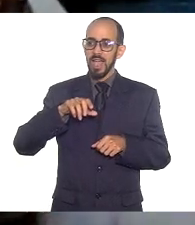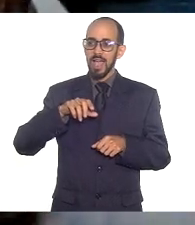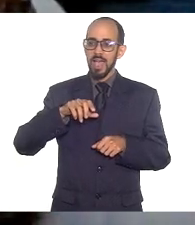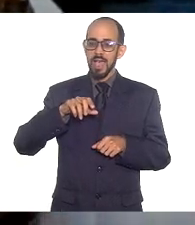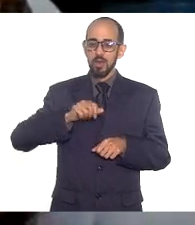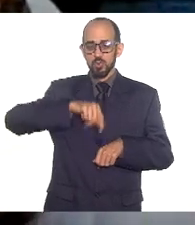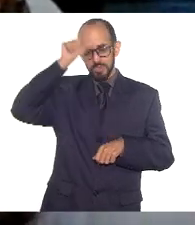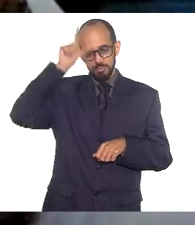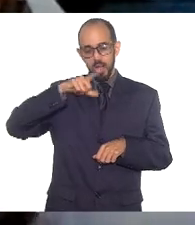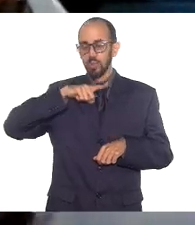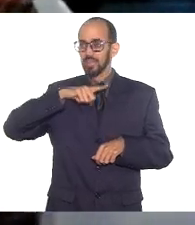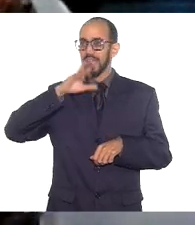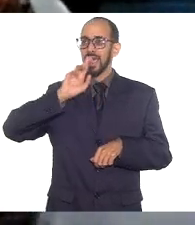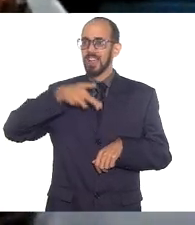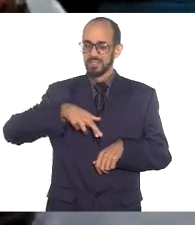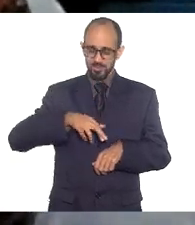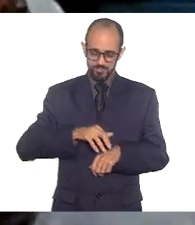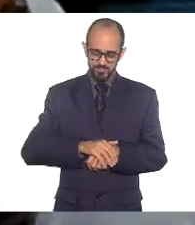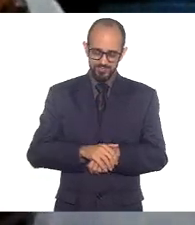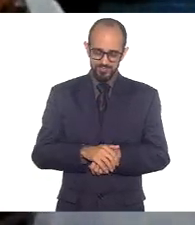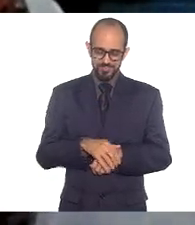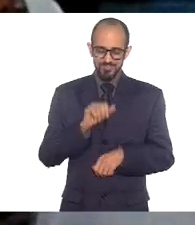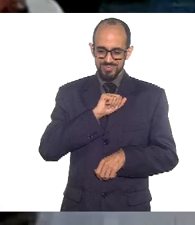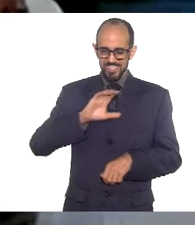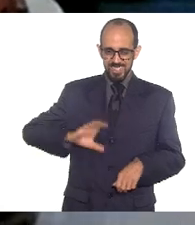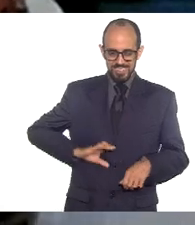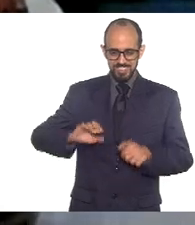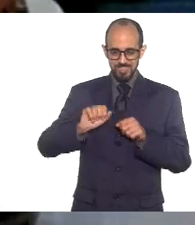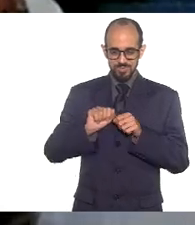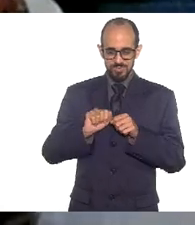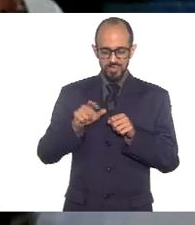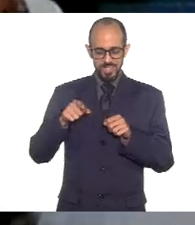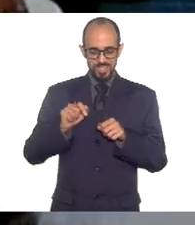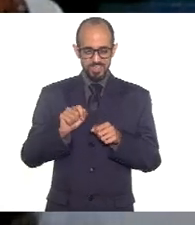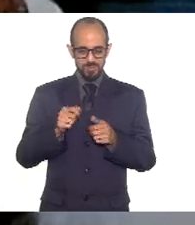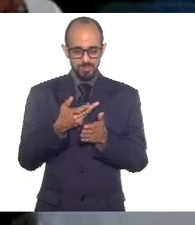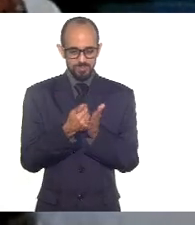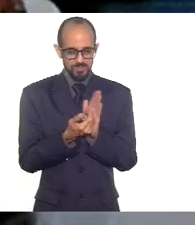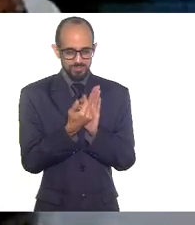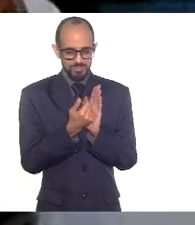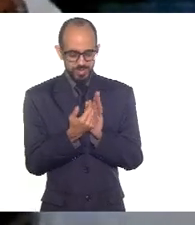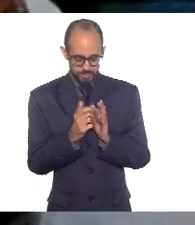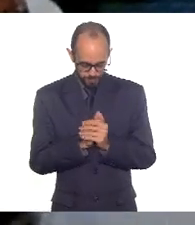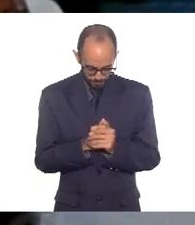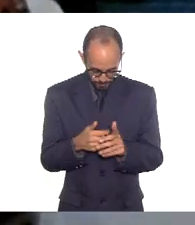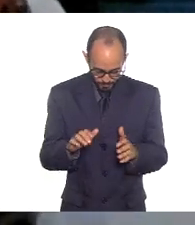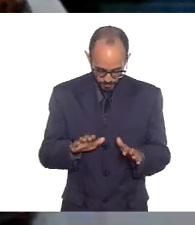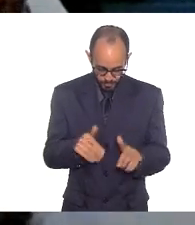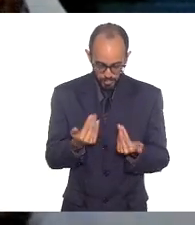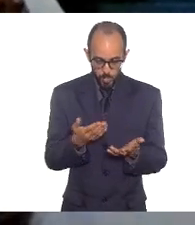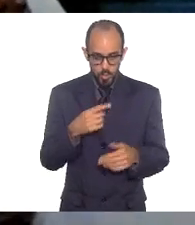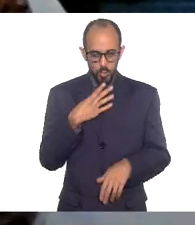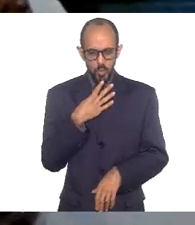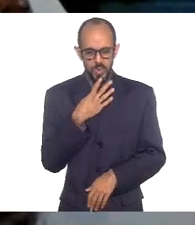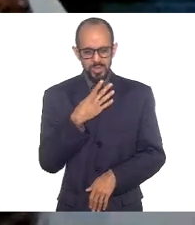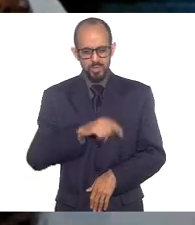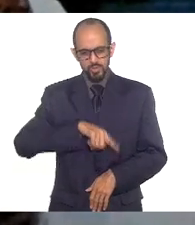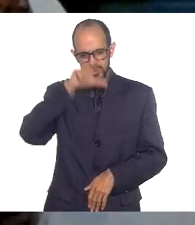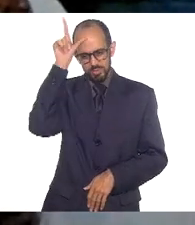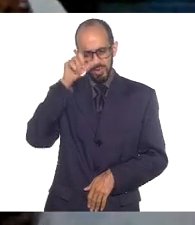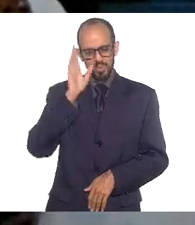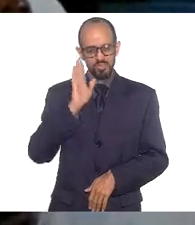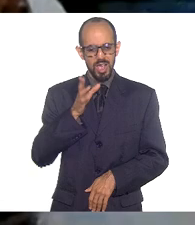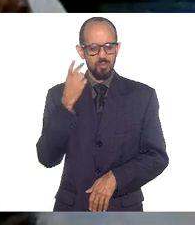eu sou Talvez o e mandatos aqui na casa então conheço uma escola há muito tempo e